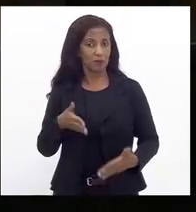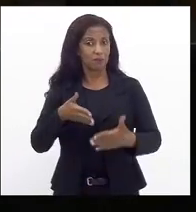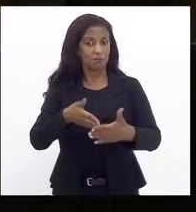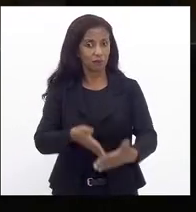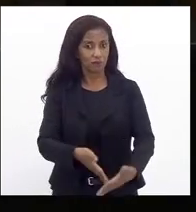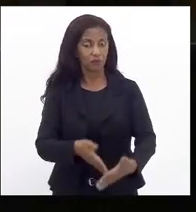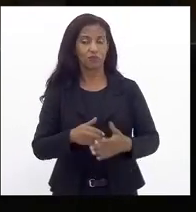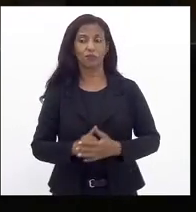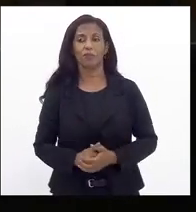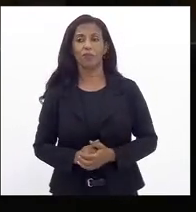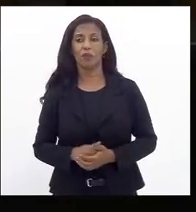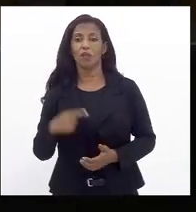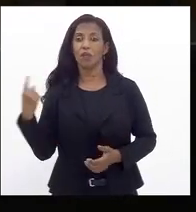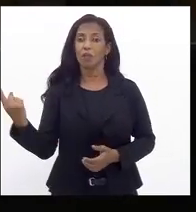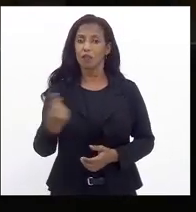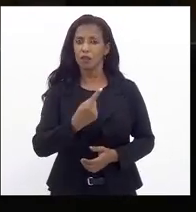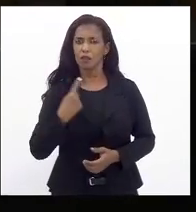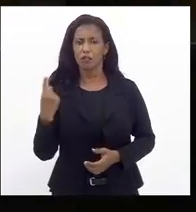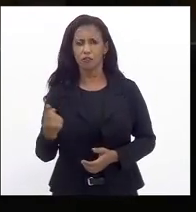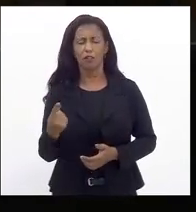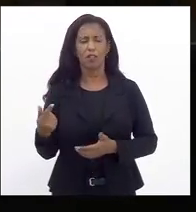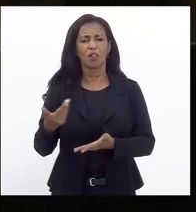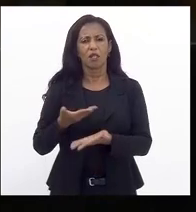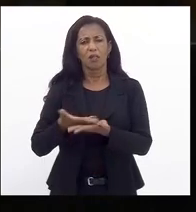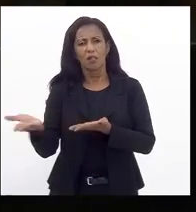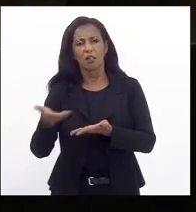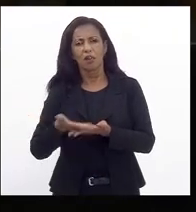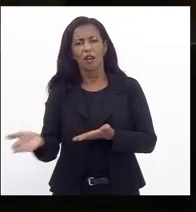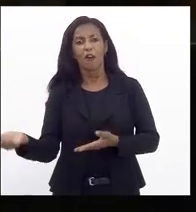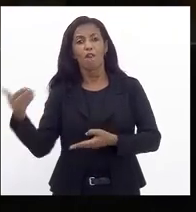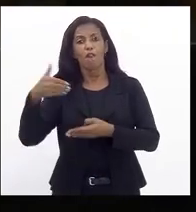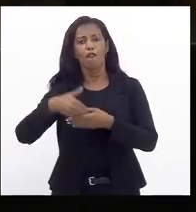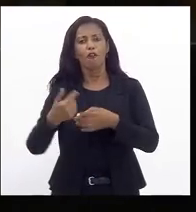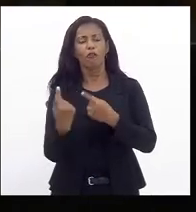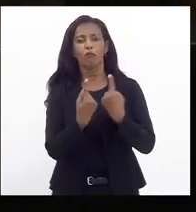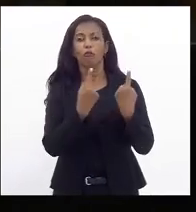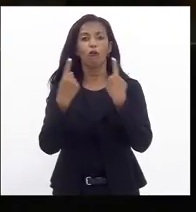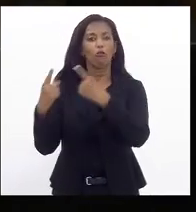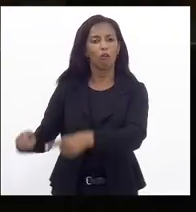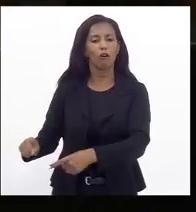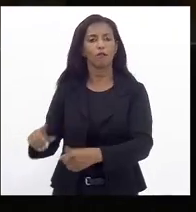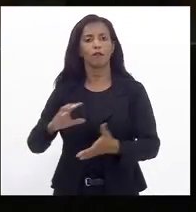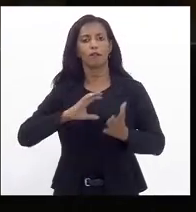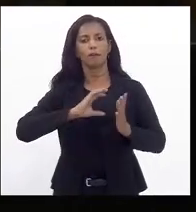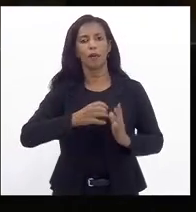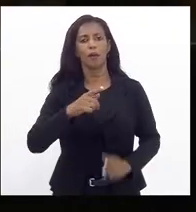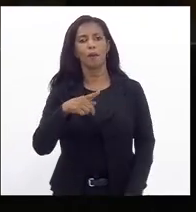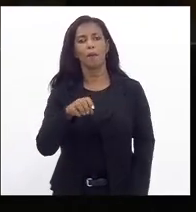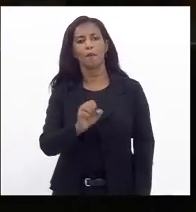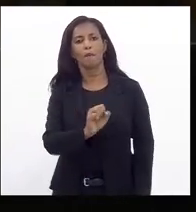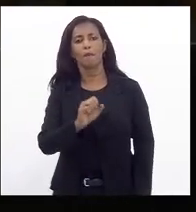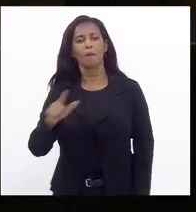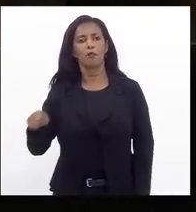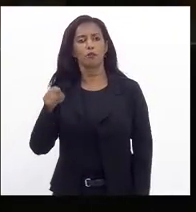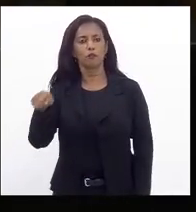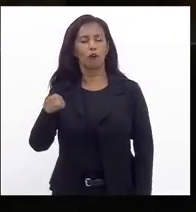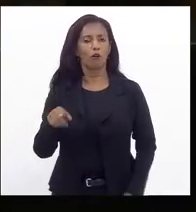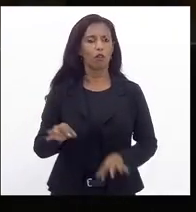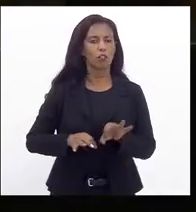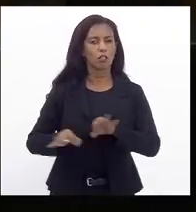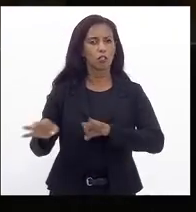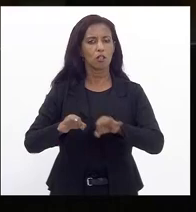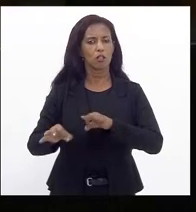nesse sentido que a gente encaminha o voto contrário da bancada do e a esse